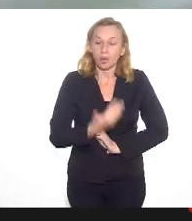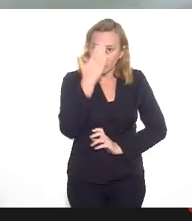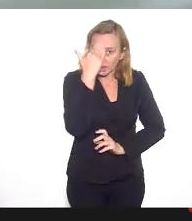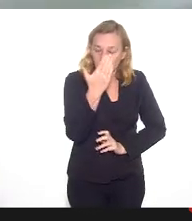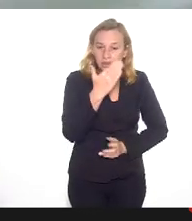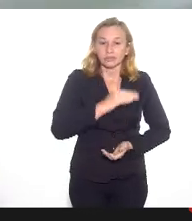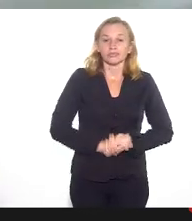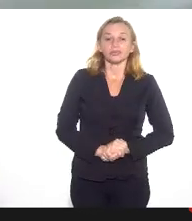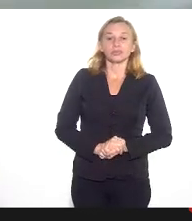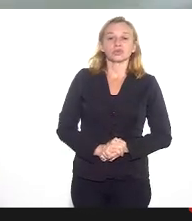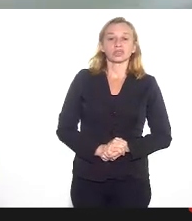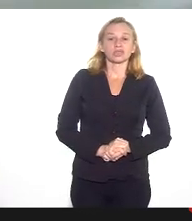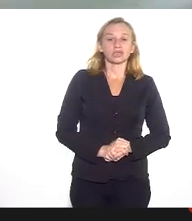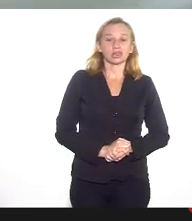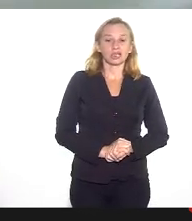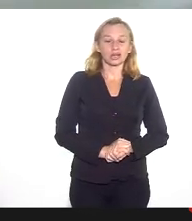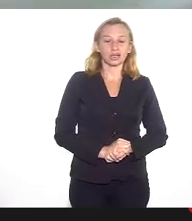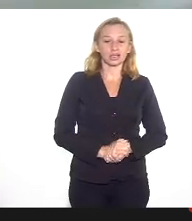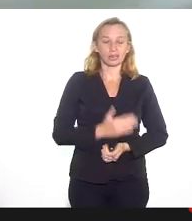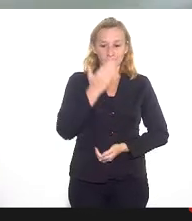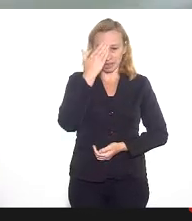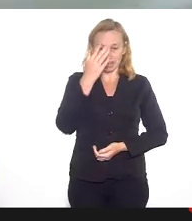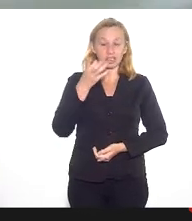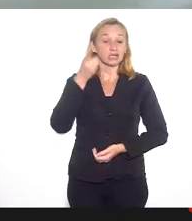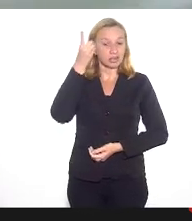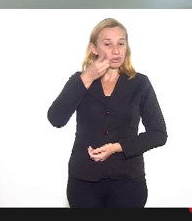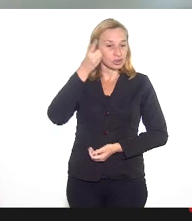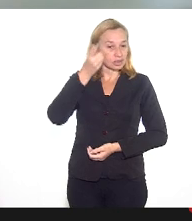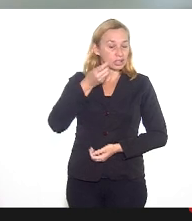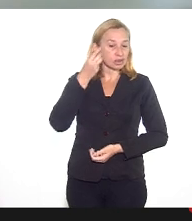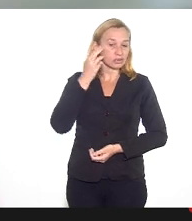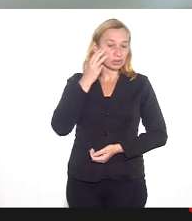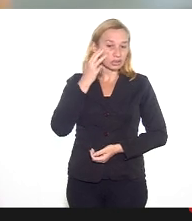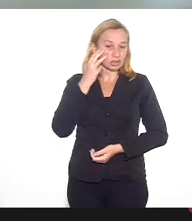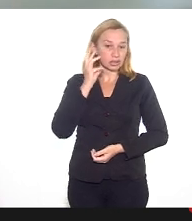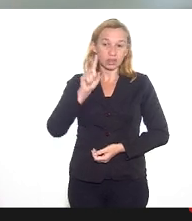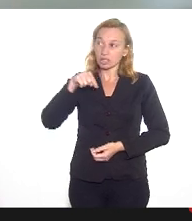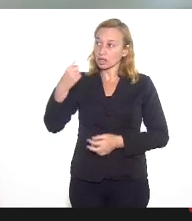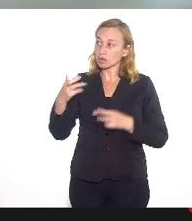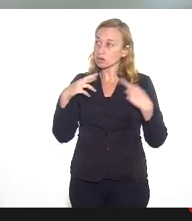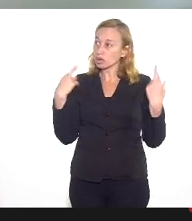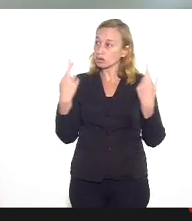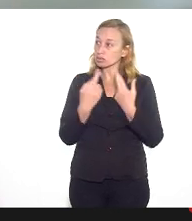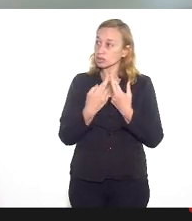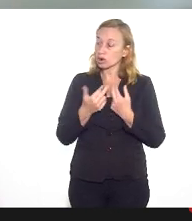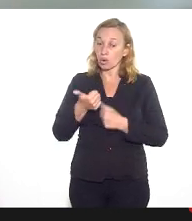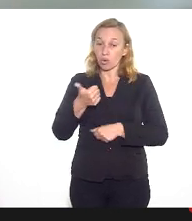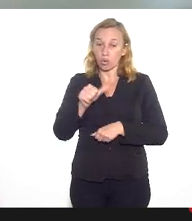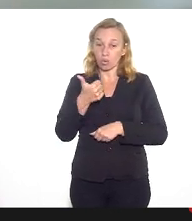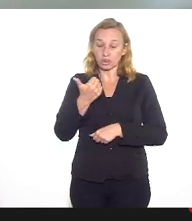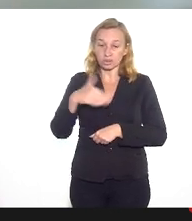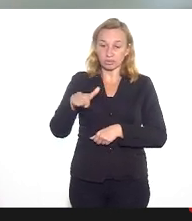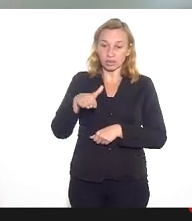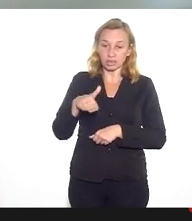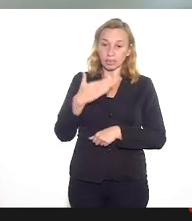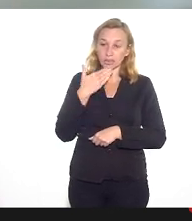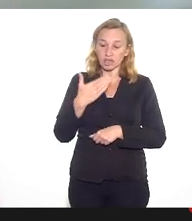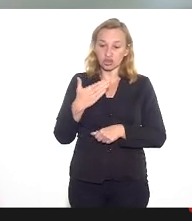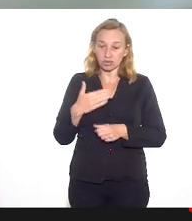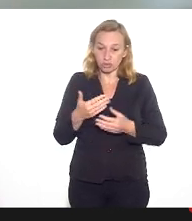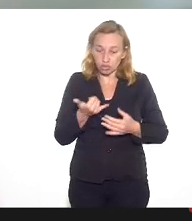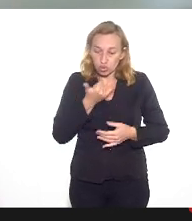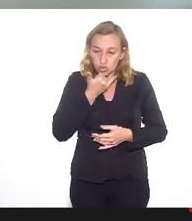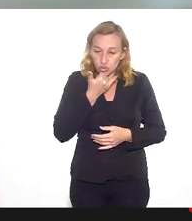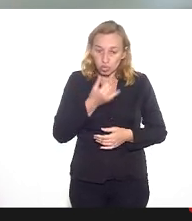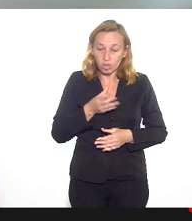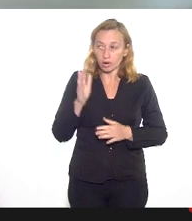agradeço, não, senhor, não, estou agradecendo ao deputado Valdeir Carneiro, que tem uma outra reunião às 11h30, está se desculpando e retirando da cela. Obrigado,